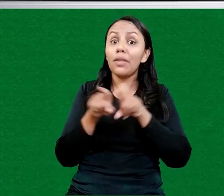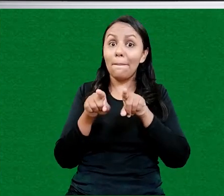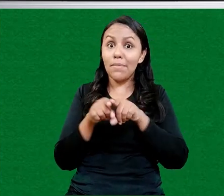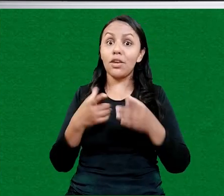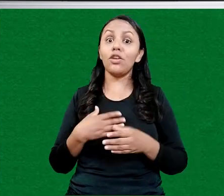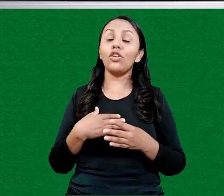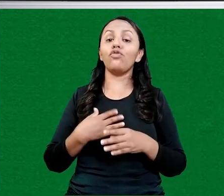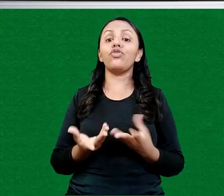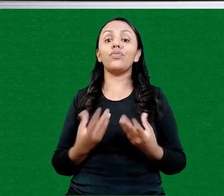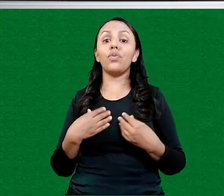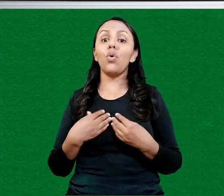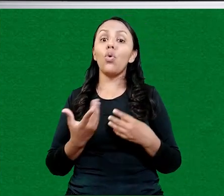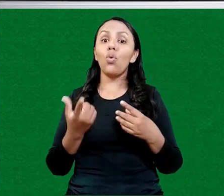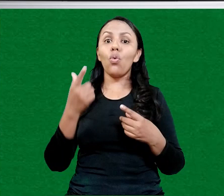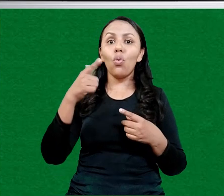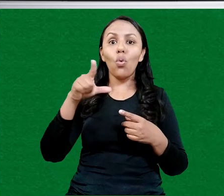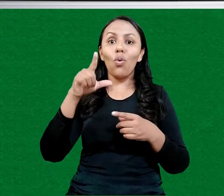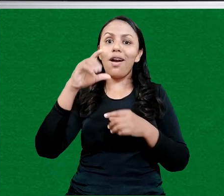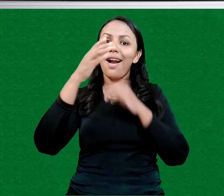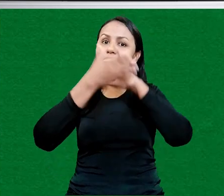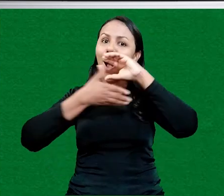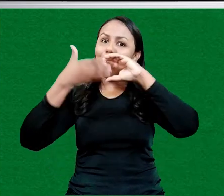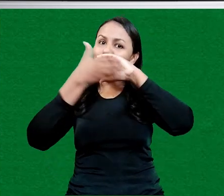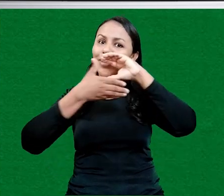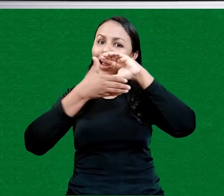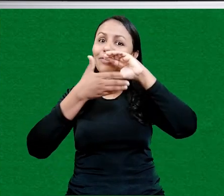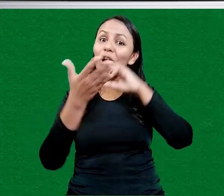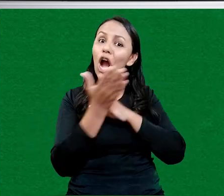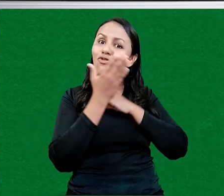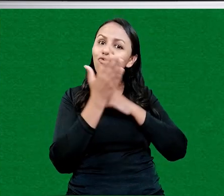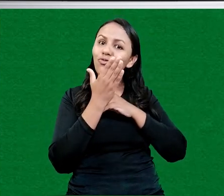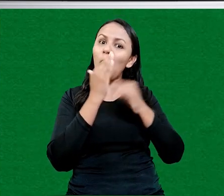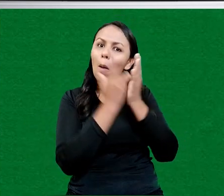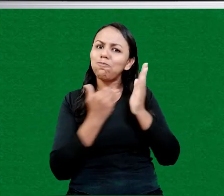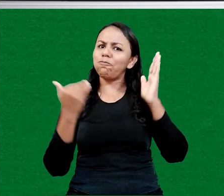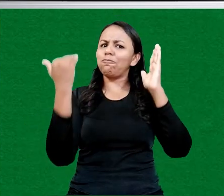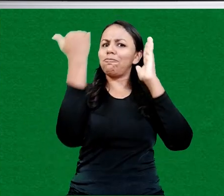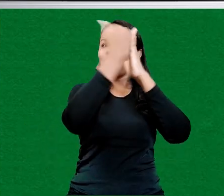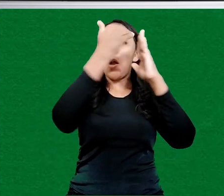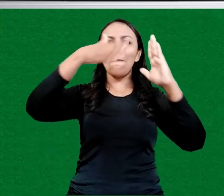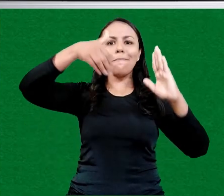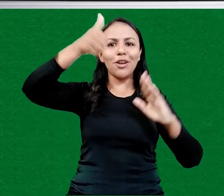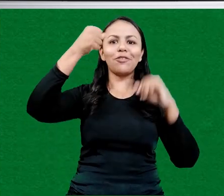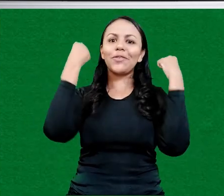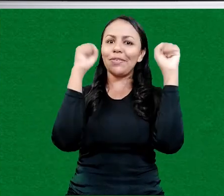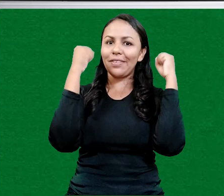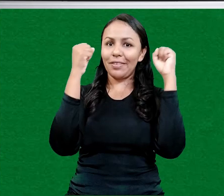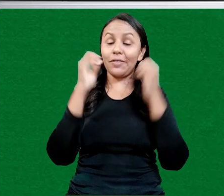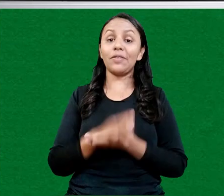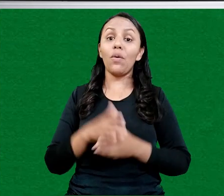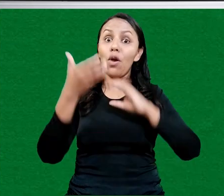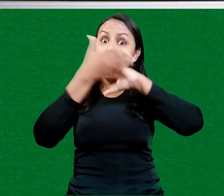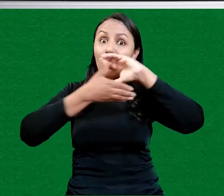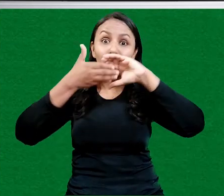substrato energético, que é o carboidrato, para melhorar a nossa performance no exercício. E aqui nós temos os carboidratos como